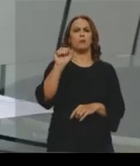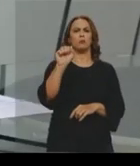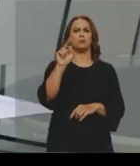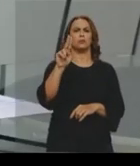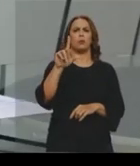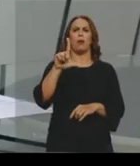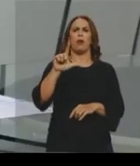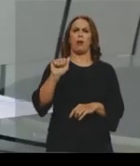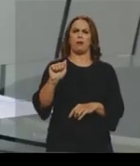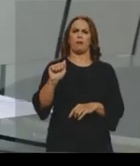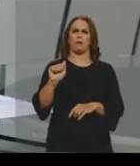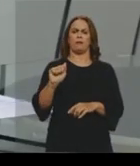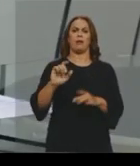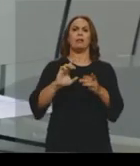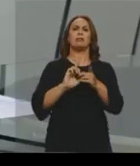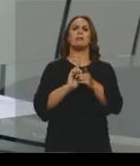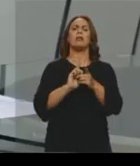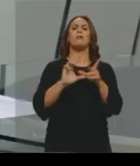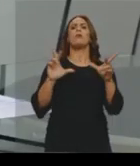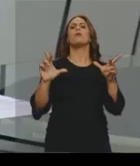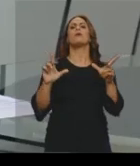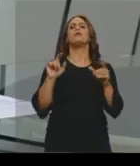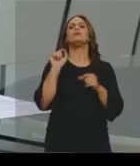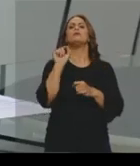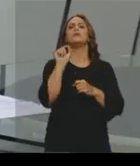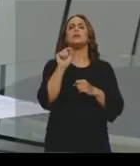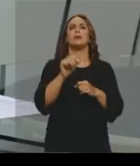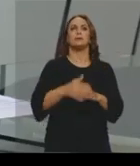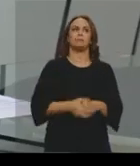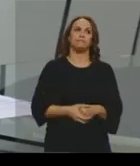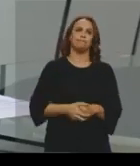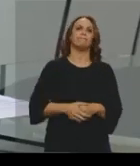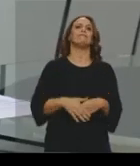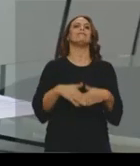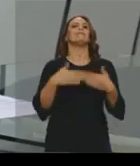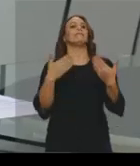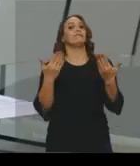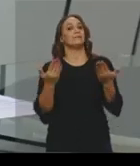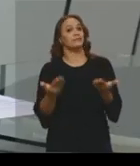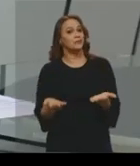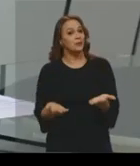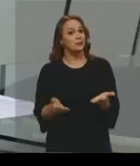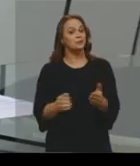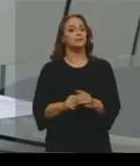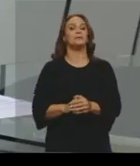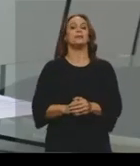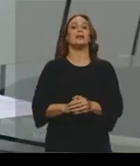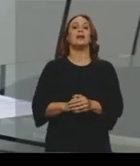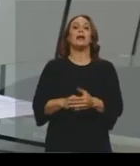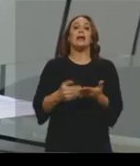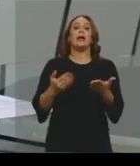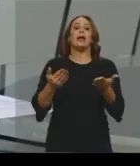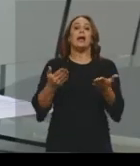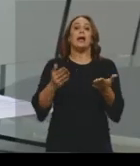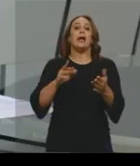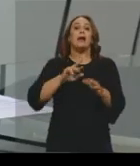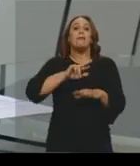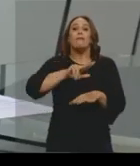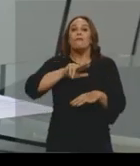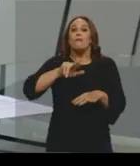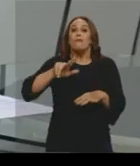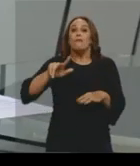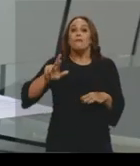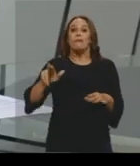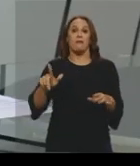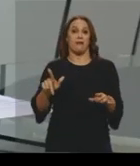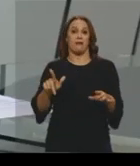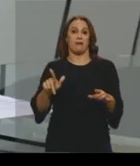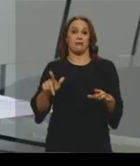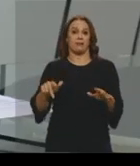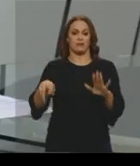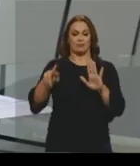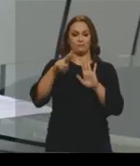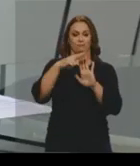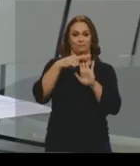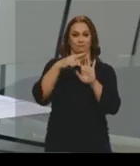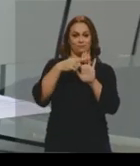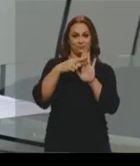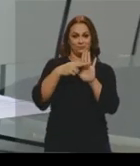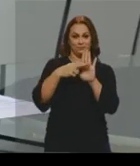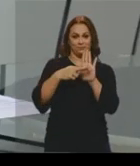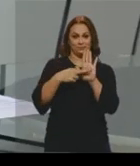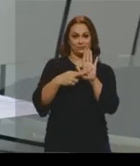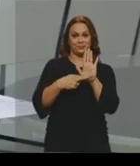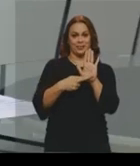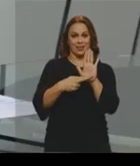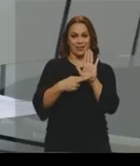É uma das várias cláusulas que, nesse caso, compõem o conjunto de regras, né, o